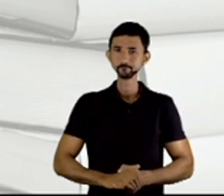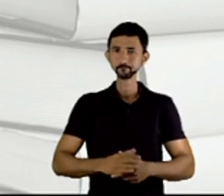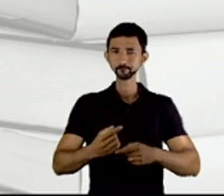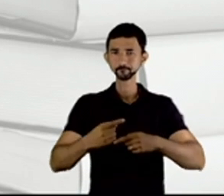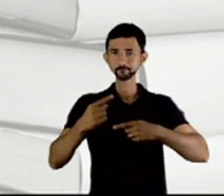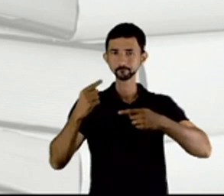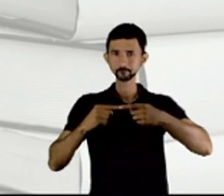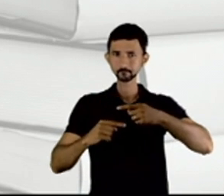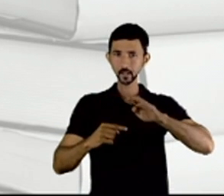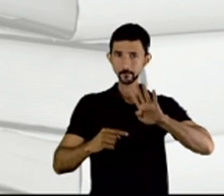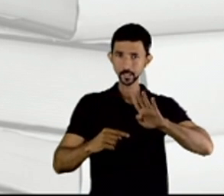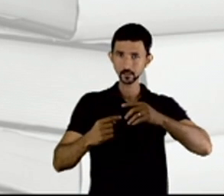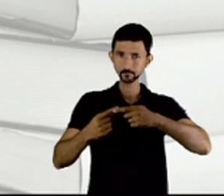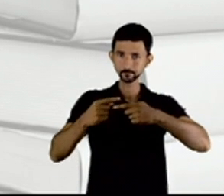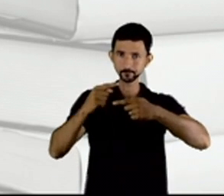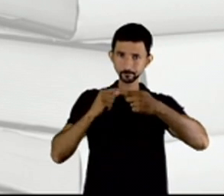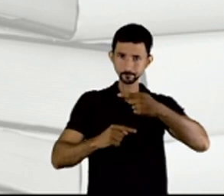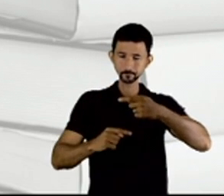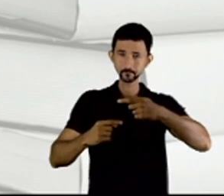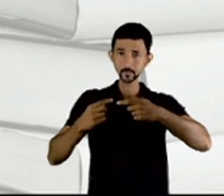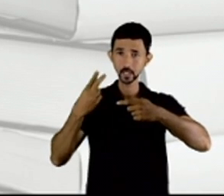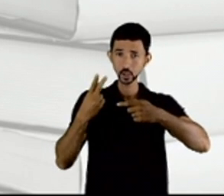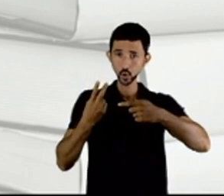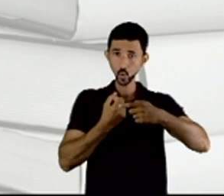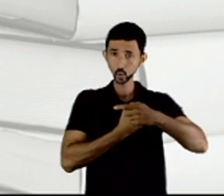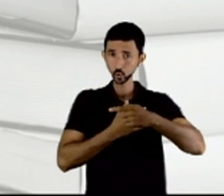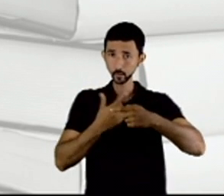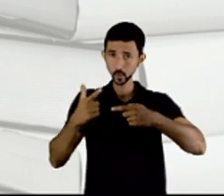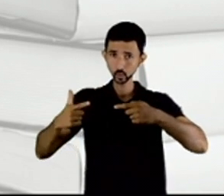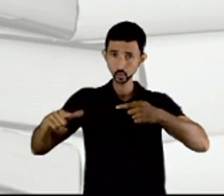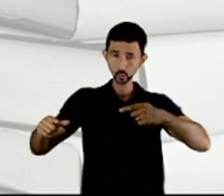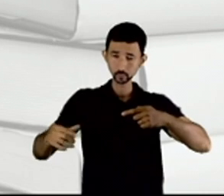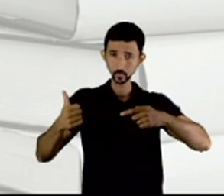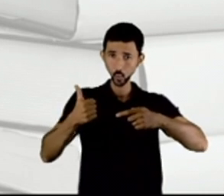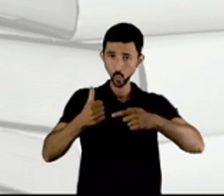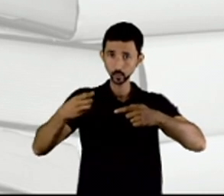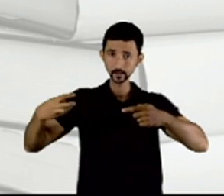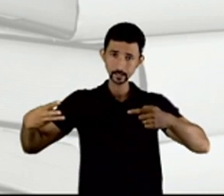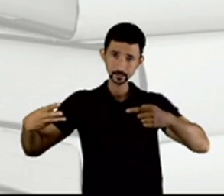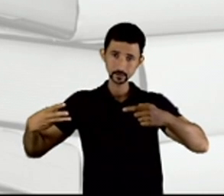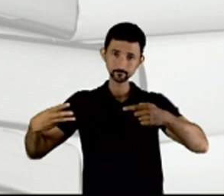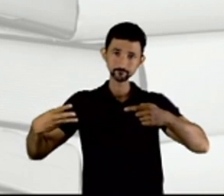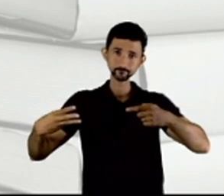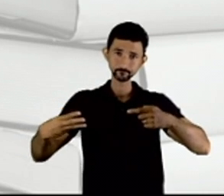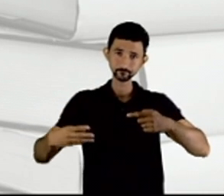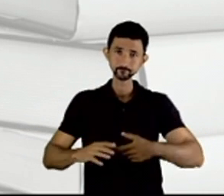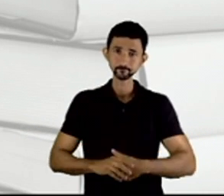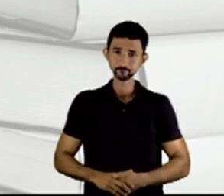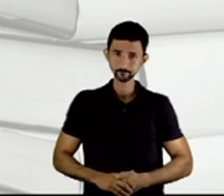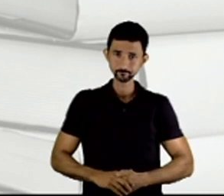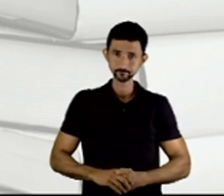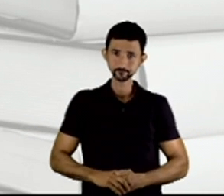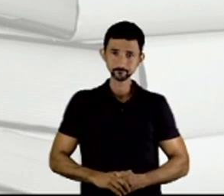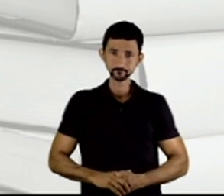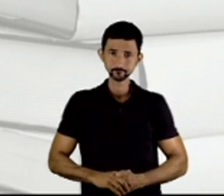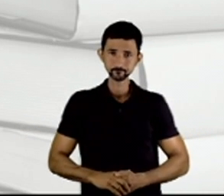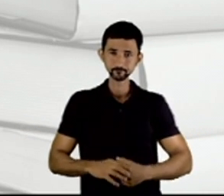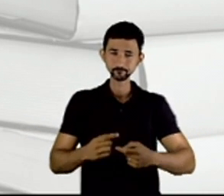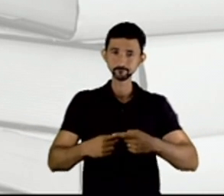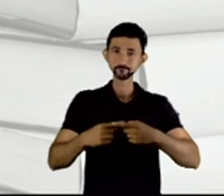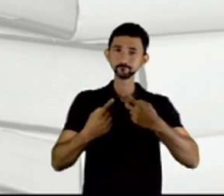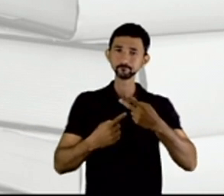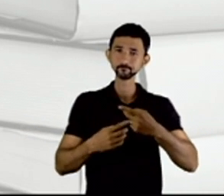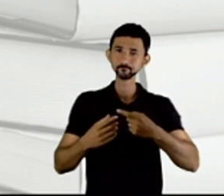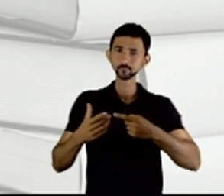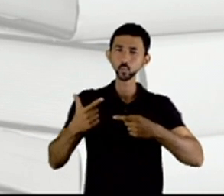se repetem indefinidamente na letra B, que é o 1 e o 3. Dois números que se repetem